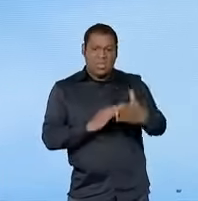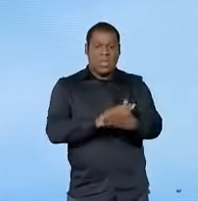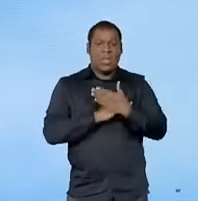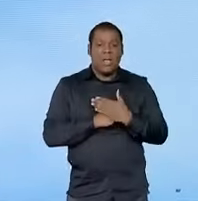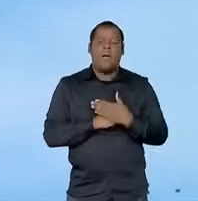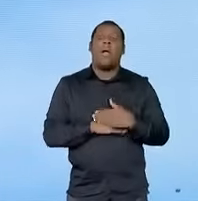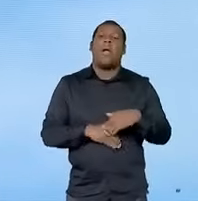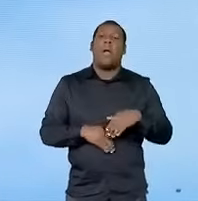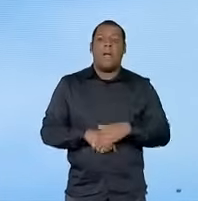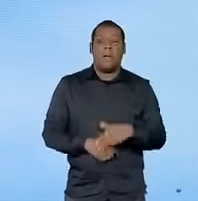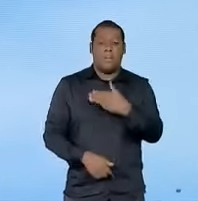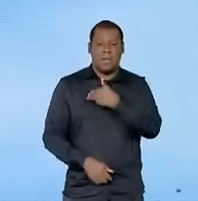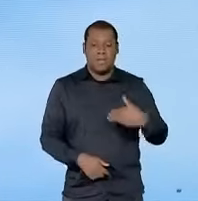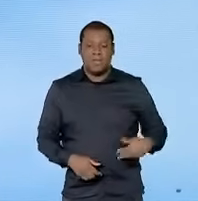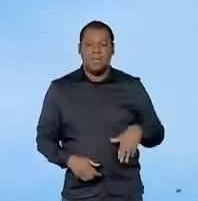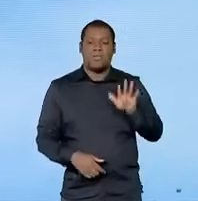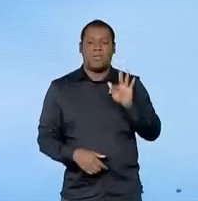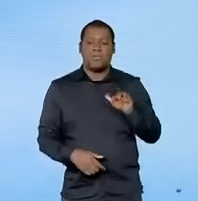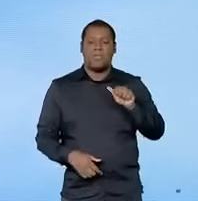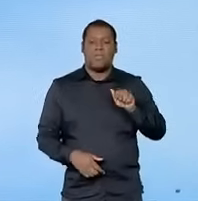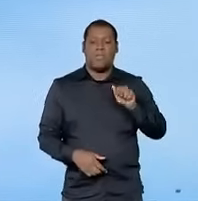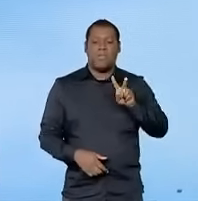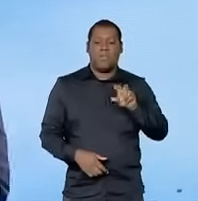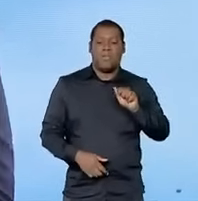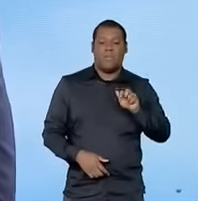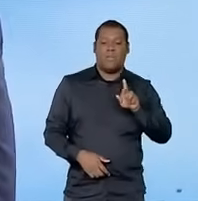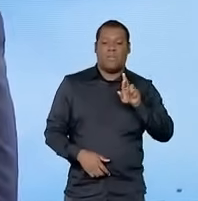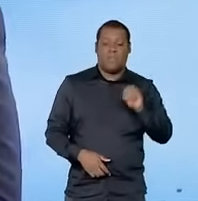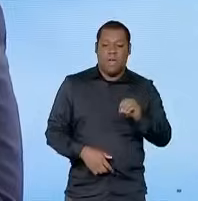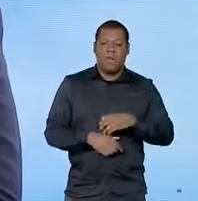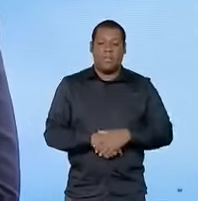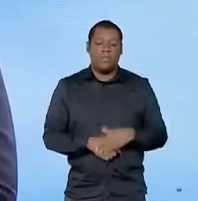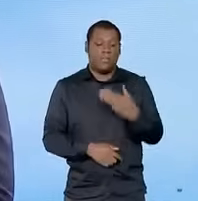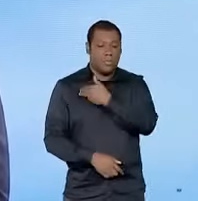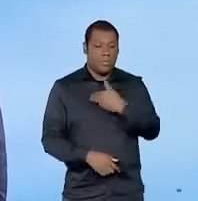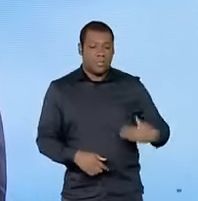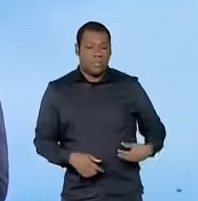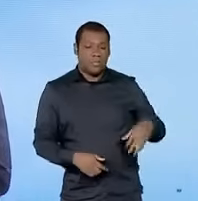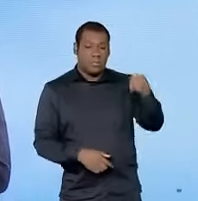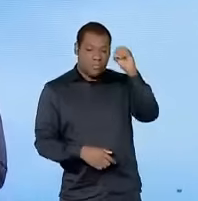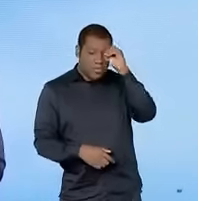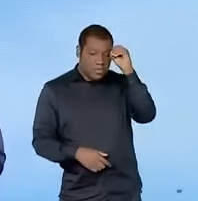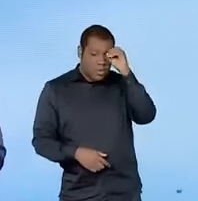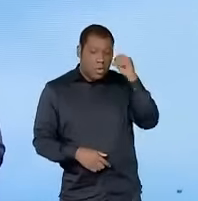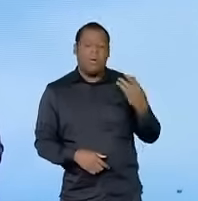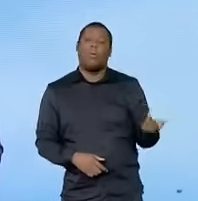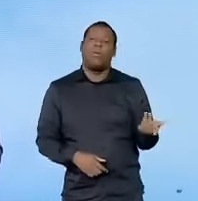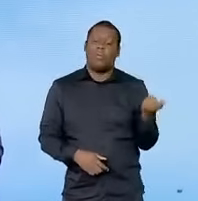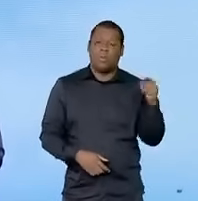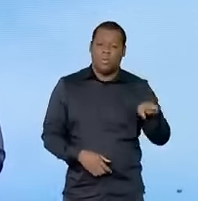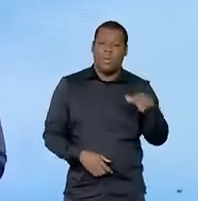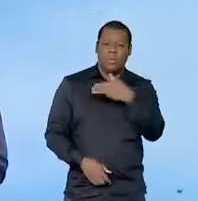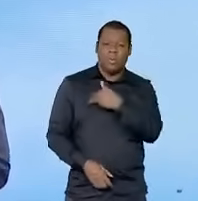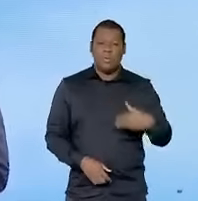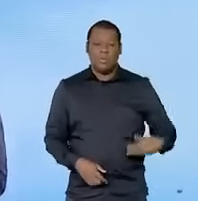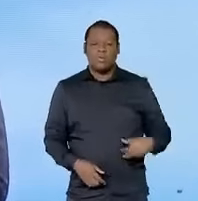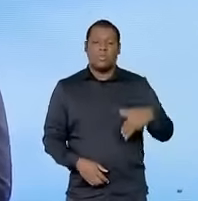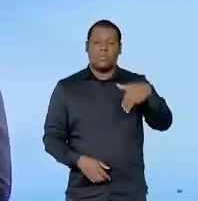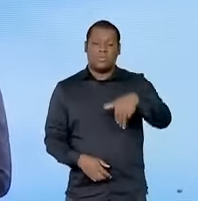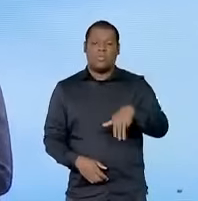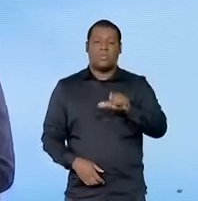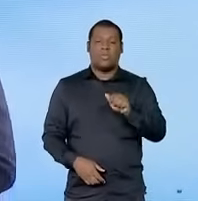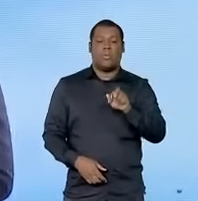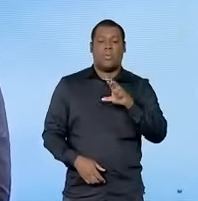ministro Fávaro, ao ministro Paulo Teixeira, ao ministro Márcio Macedo também, ele que foi responsável para poder